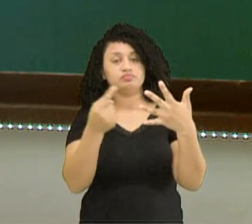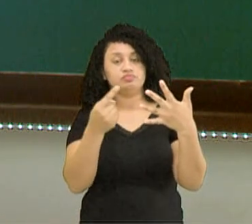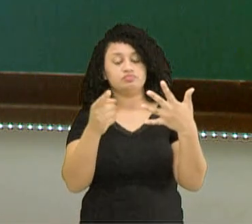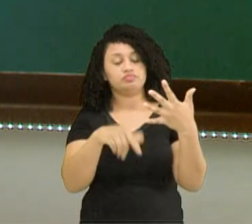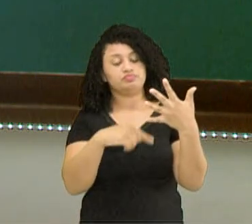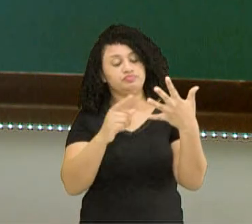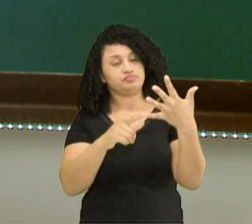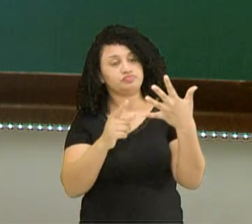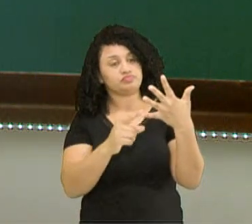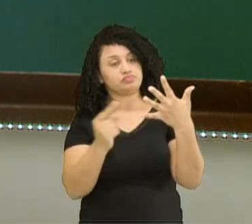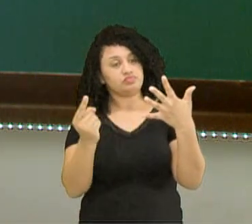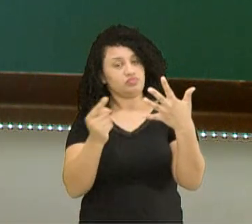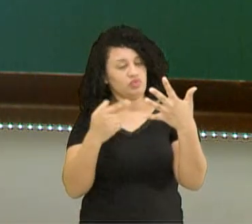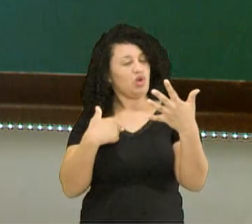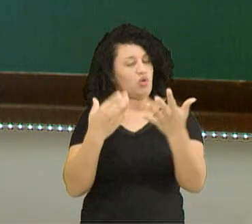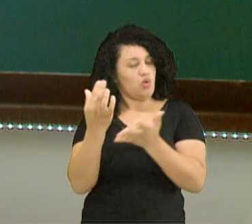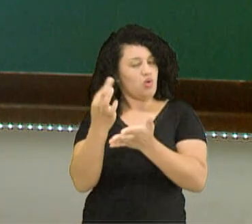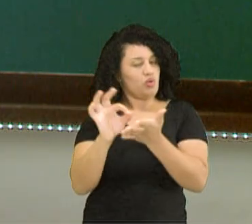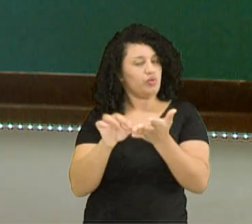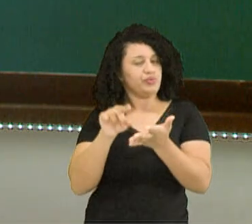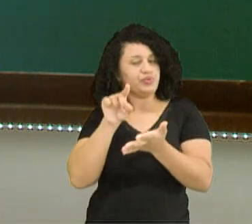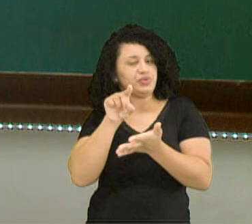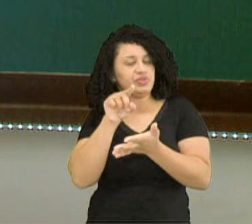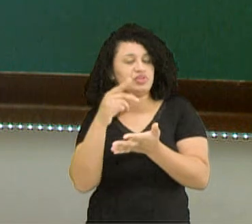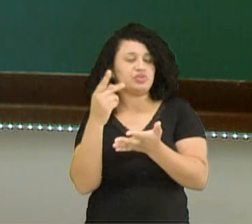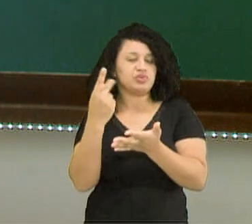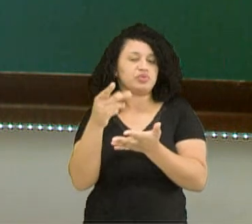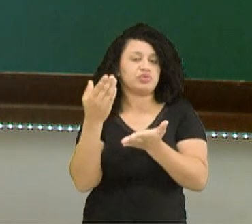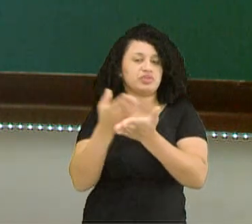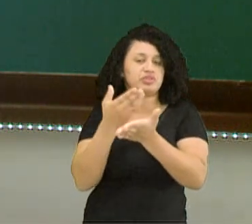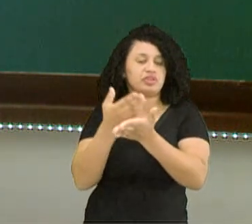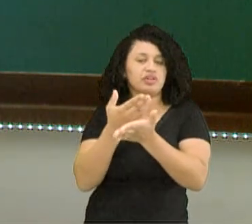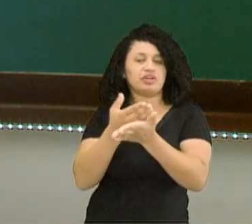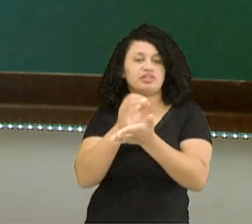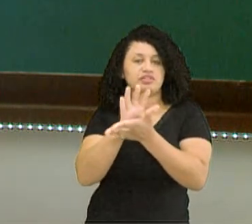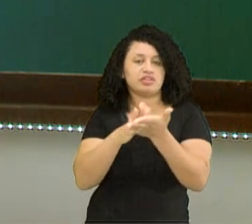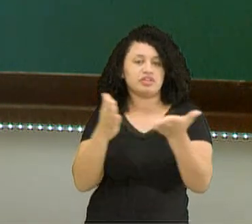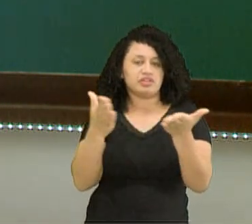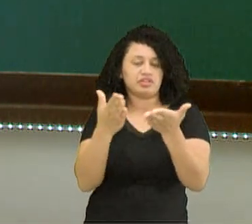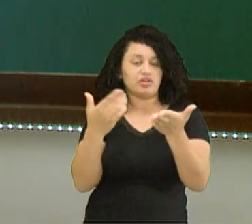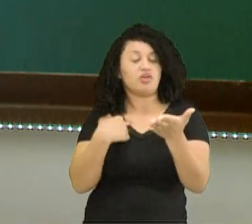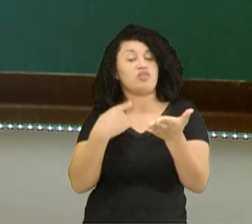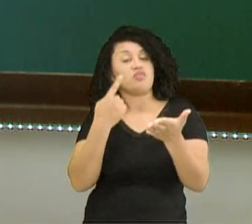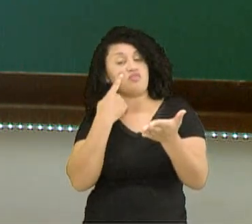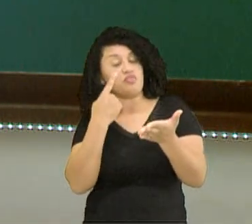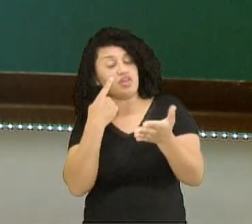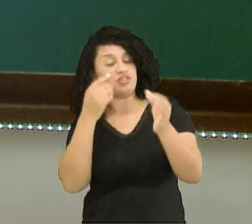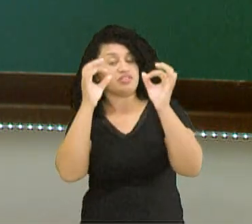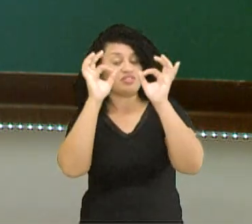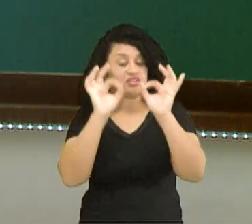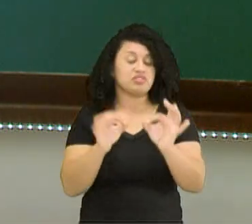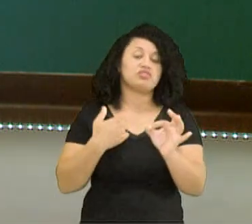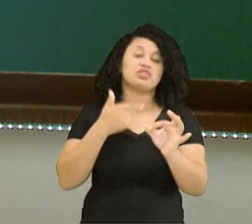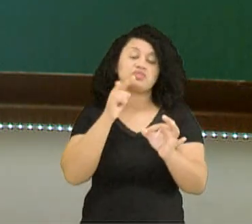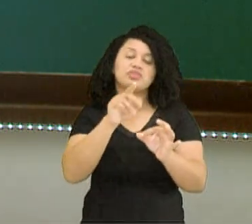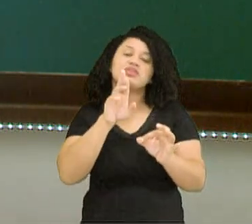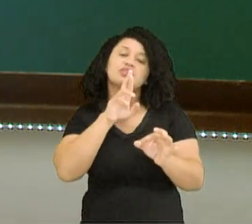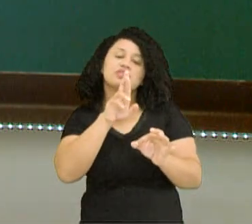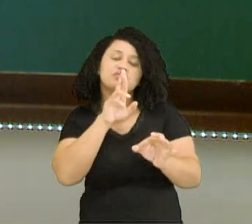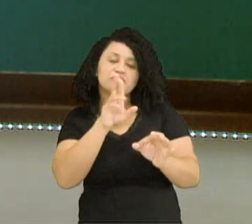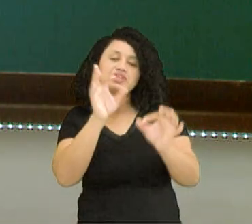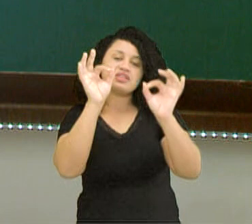3, D 1 e E 1 também, ok? Confere, veja se você conseguiu achar